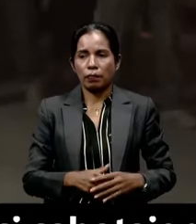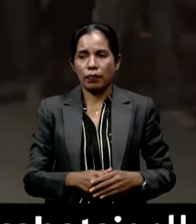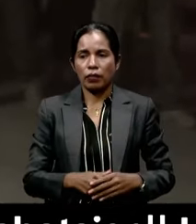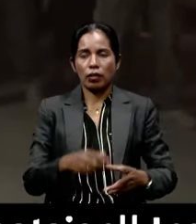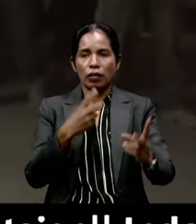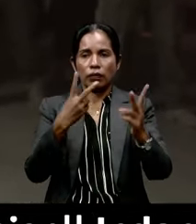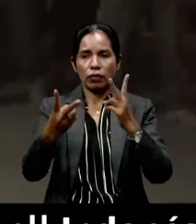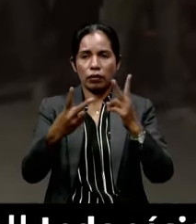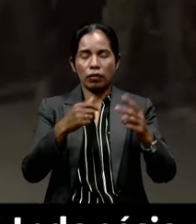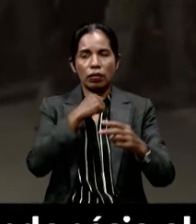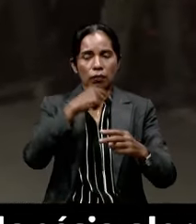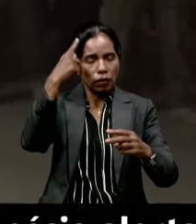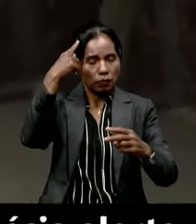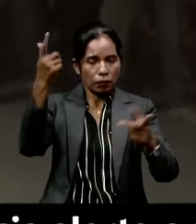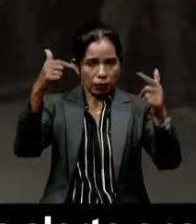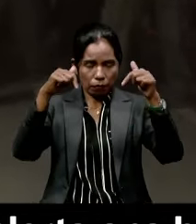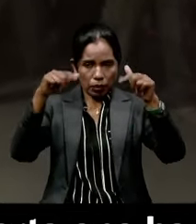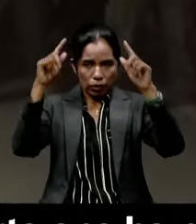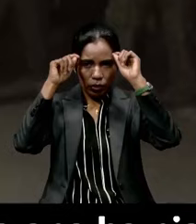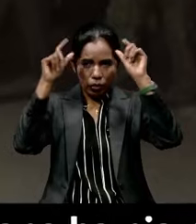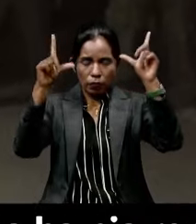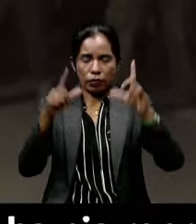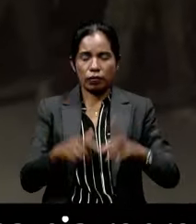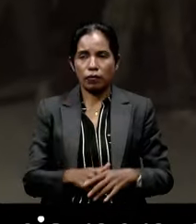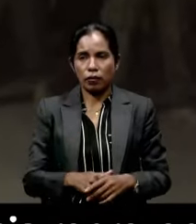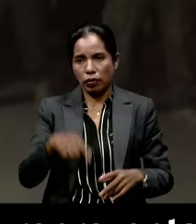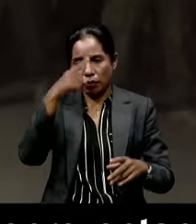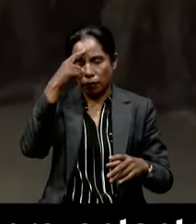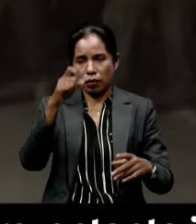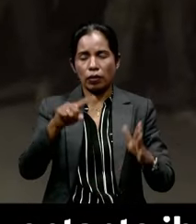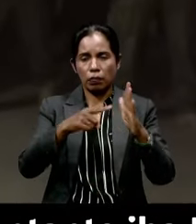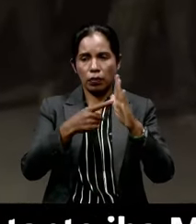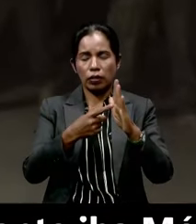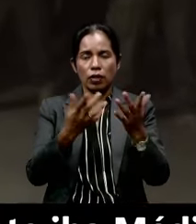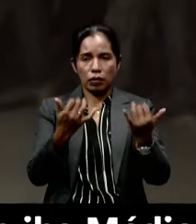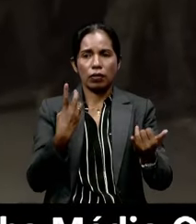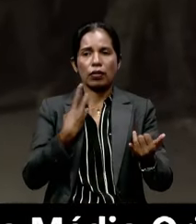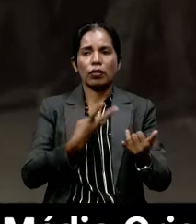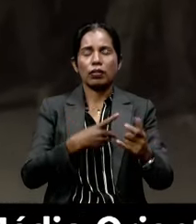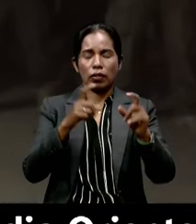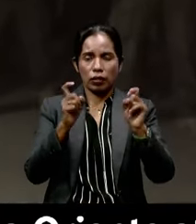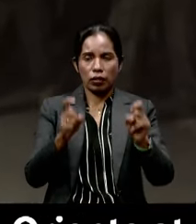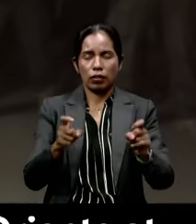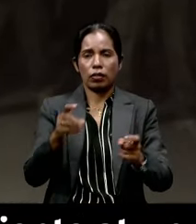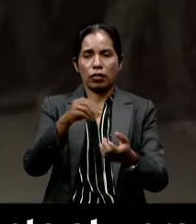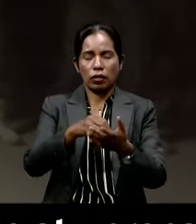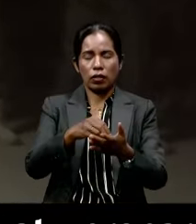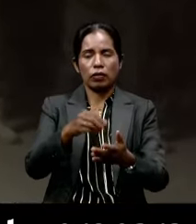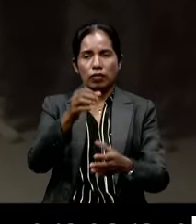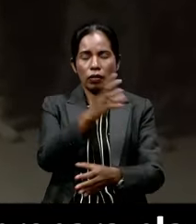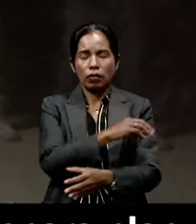Visita Papa Semaia Timor. Estamos agora e tem que garantir a situação em